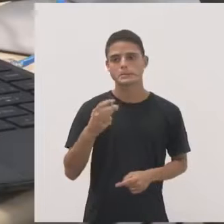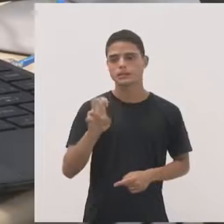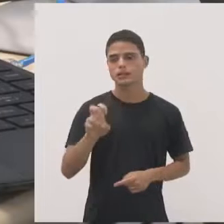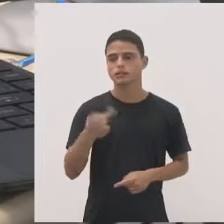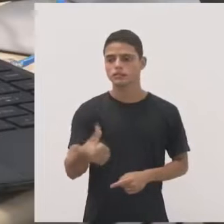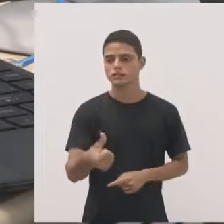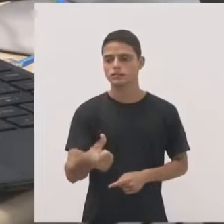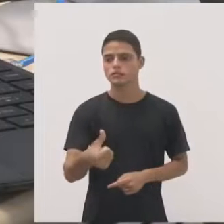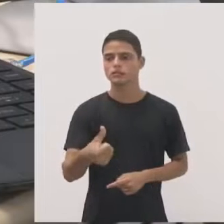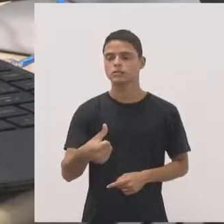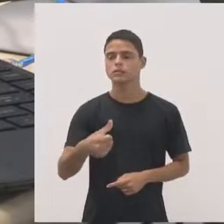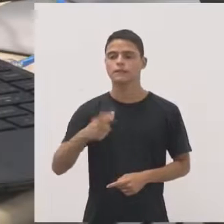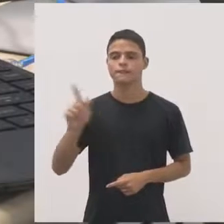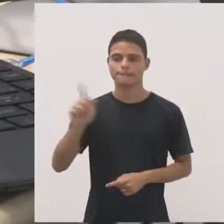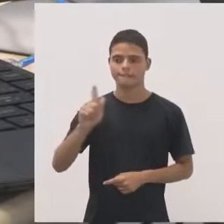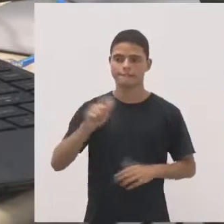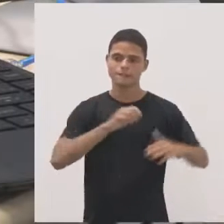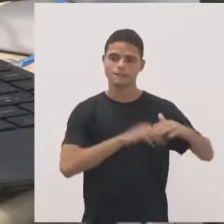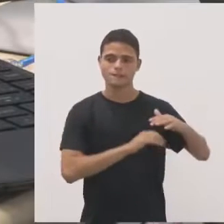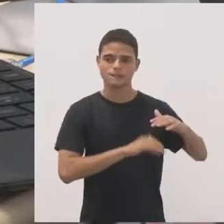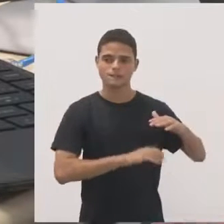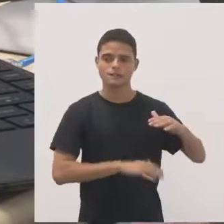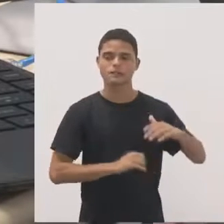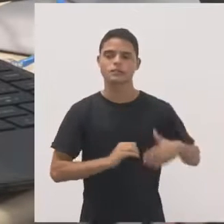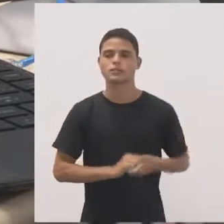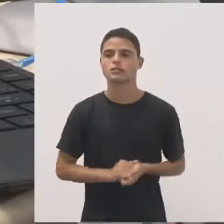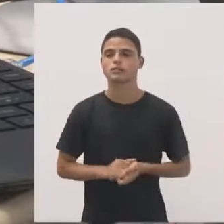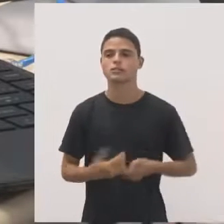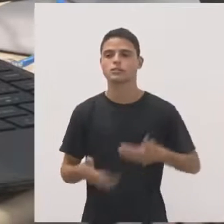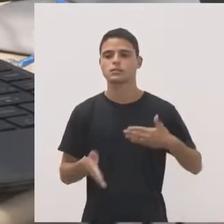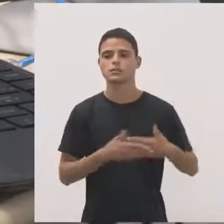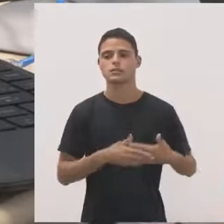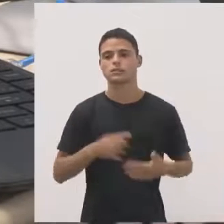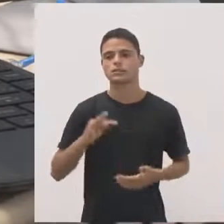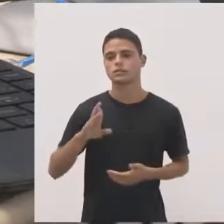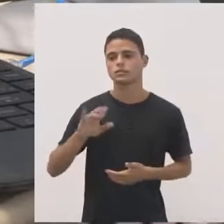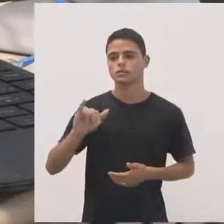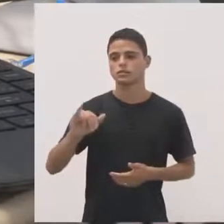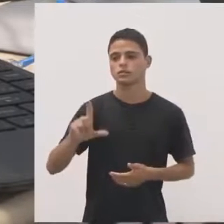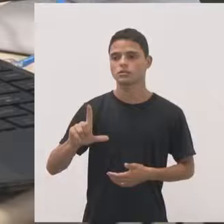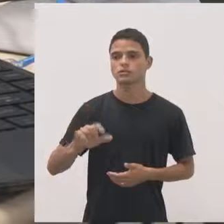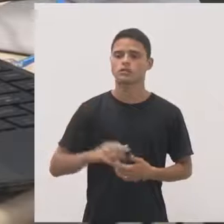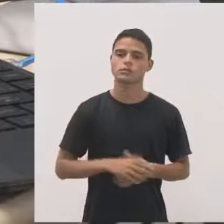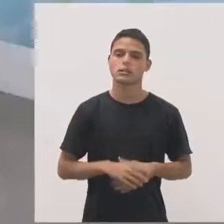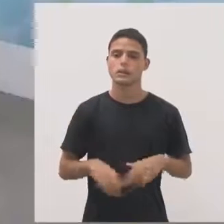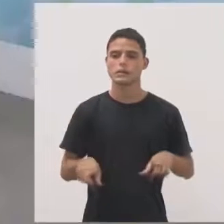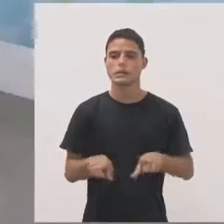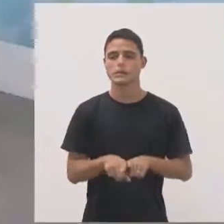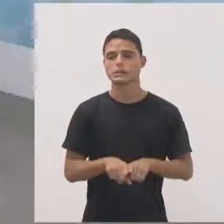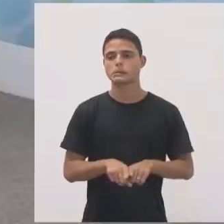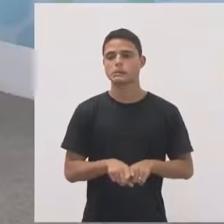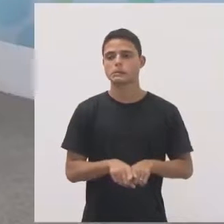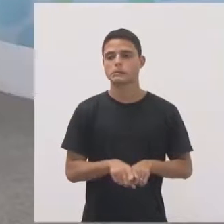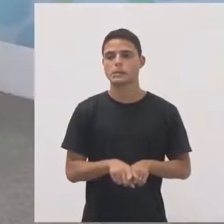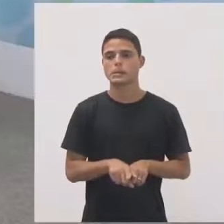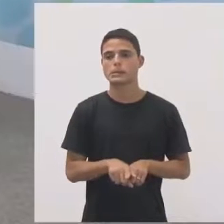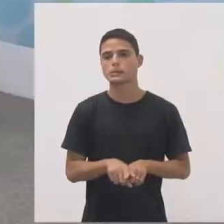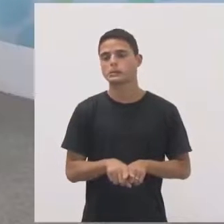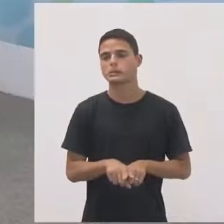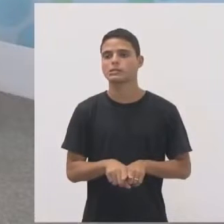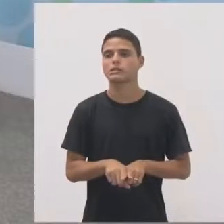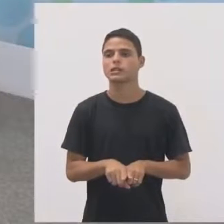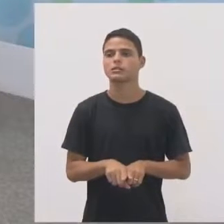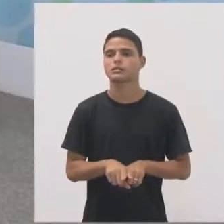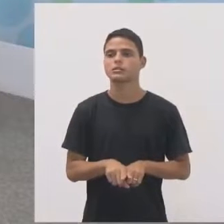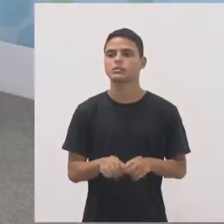memória, de armazenamento interno, tá? E para fechar o trio que eu falo, né, que é a memória, processador e armazenamento, que seria o HD,